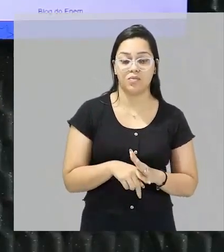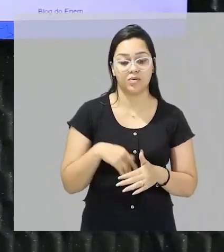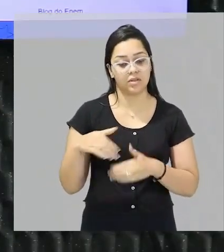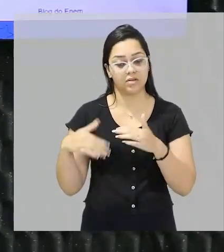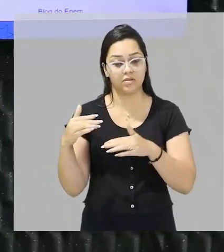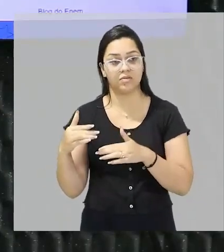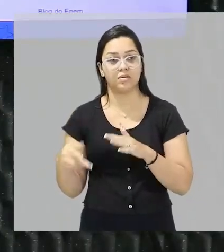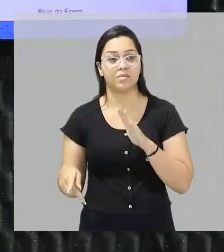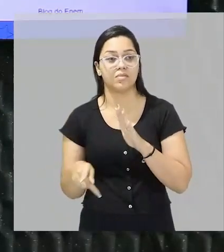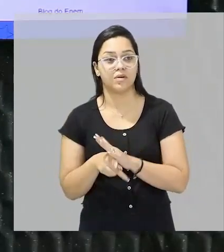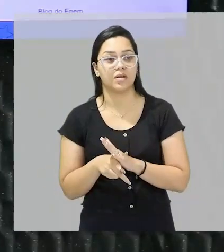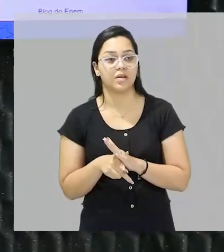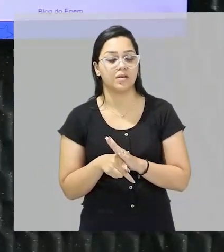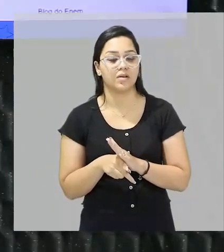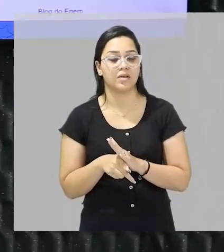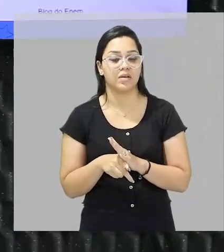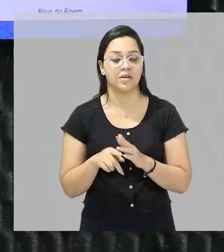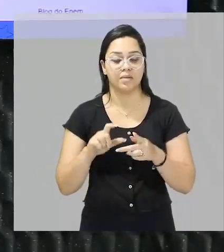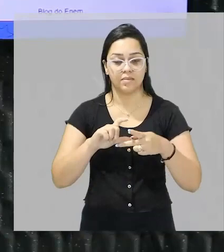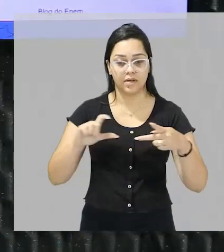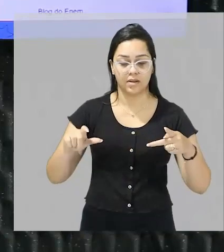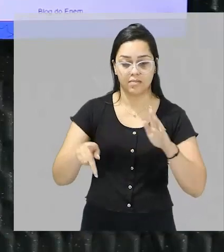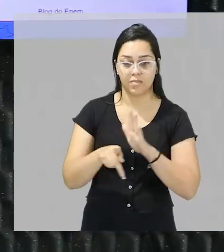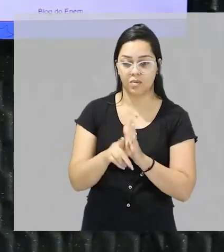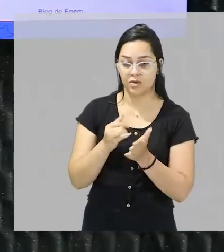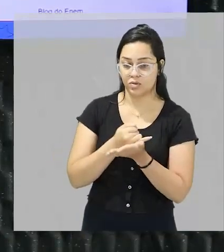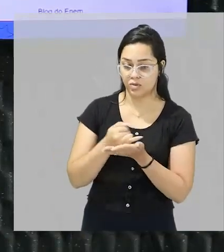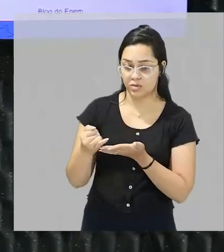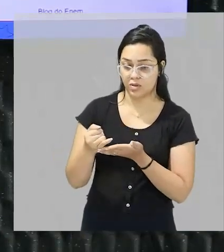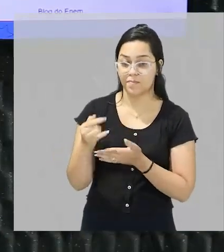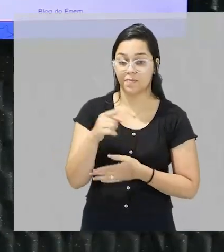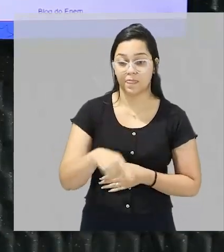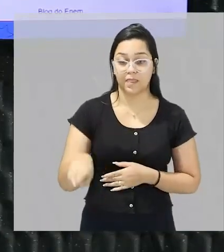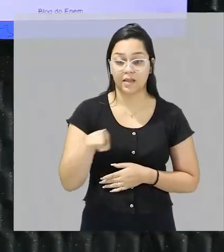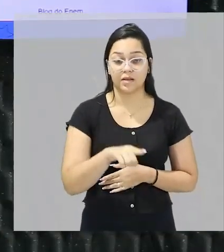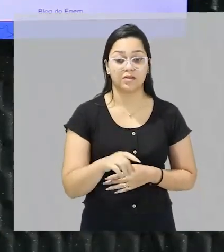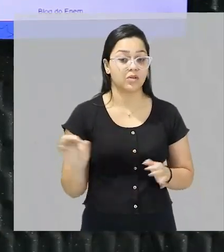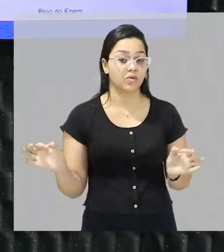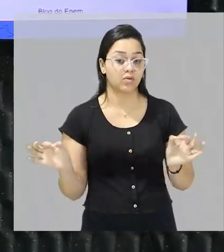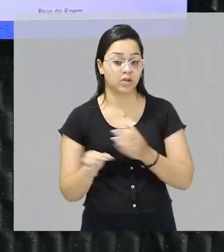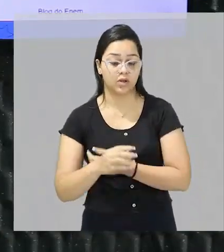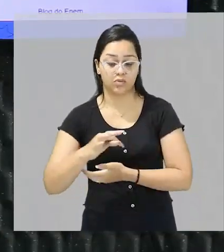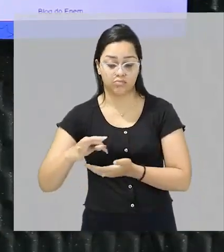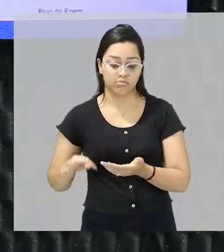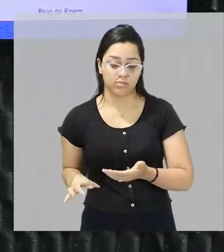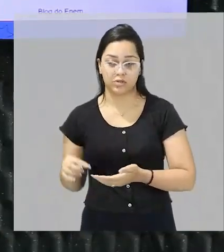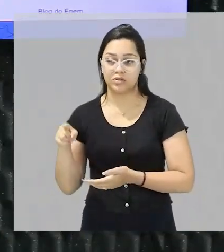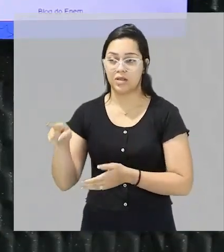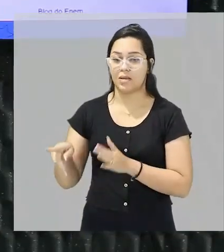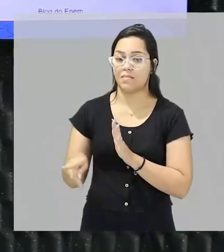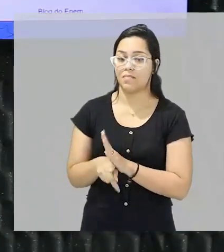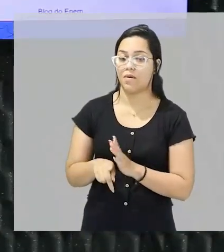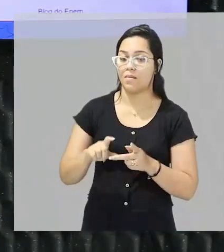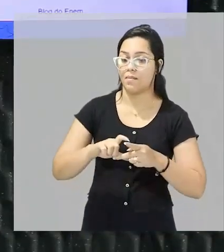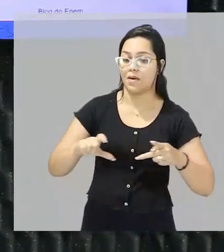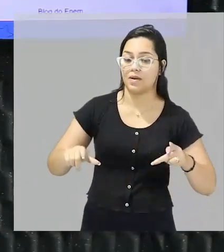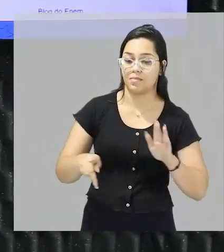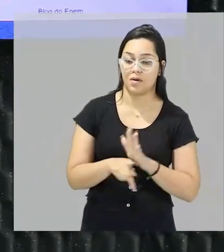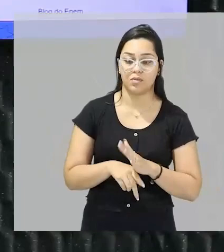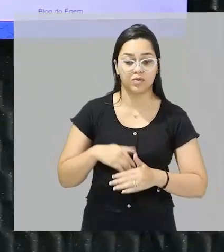desenvolvimento, no parágrafo de introdução, para que vocês não concluam o texto de vocês lá no parágrafo